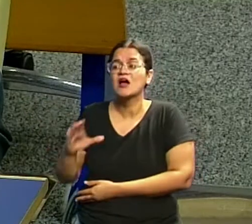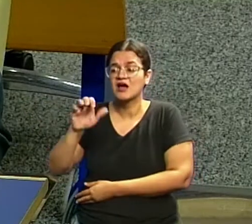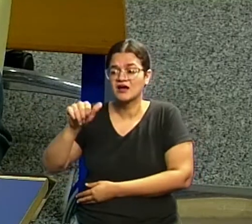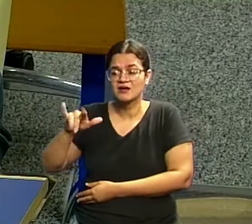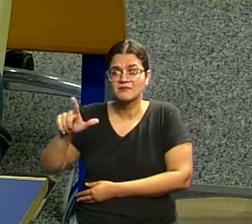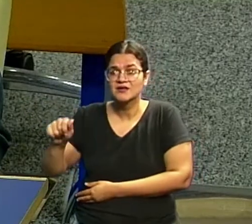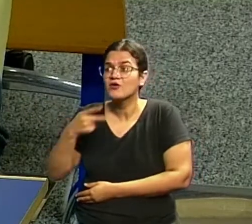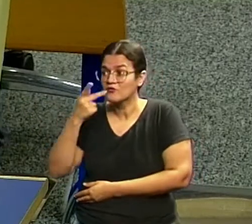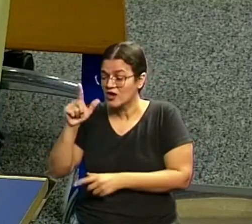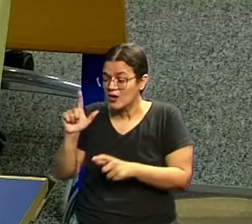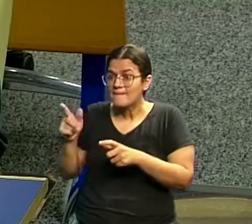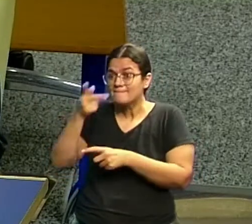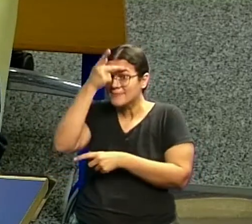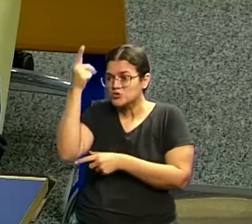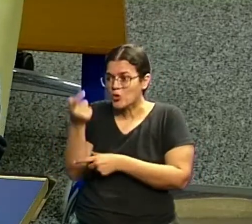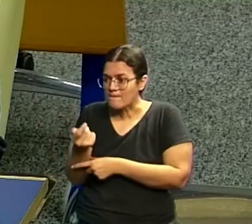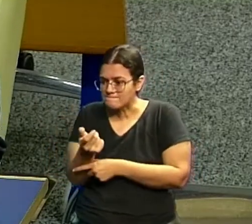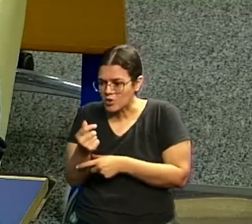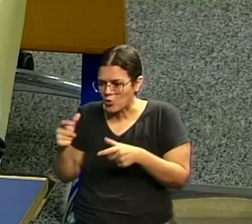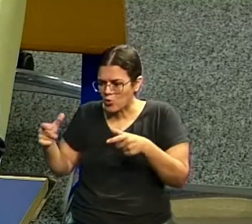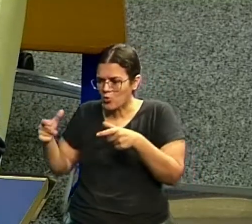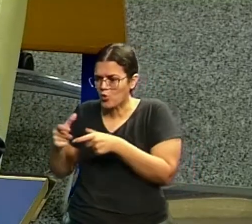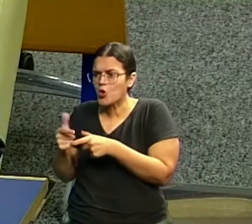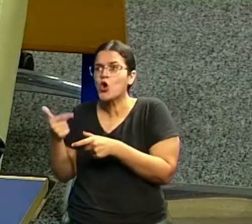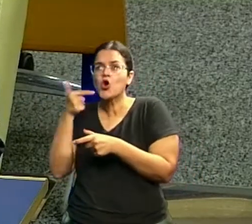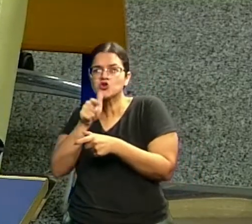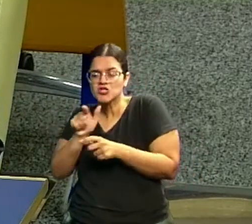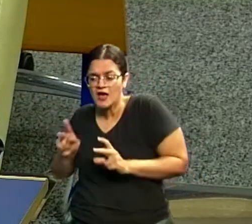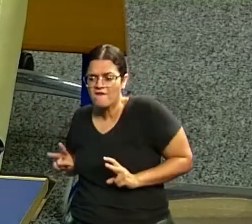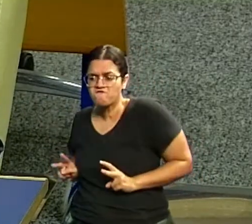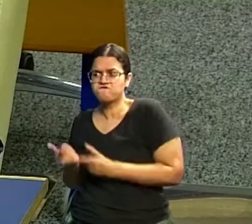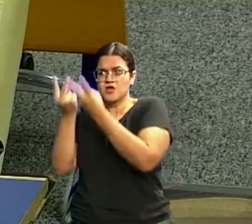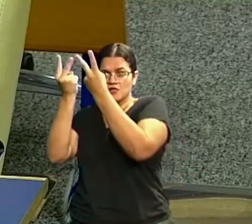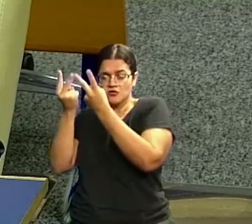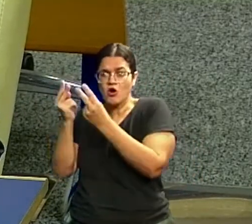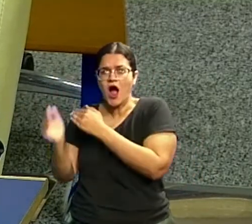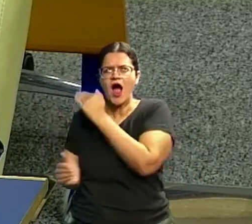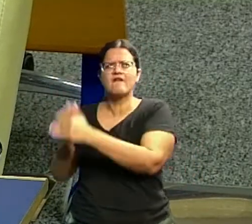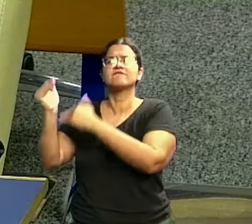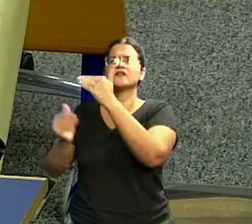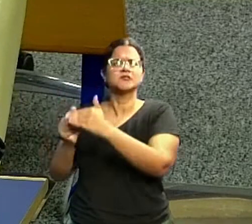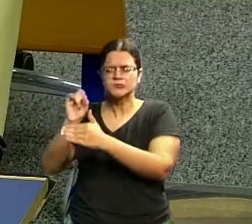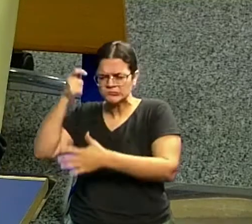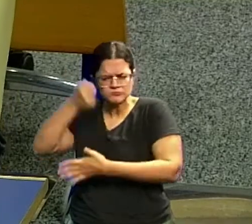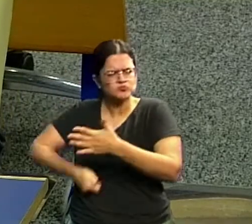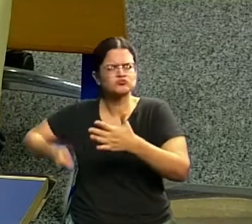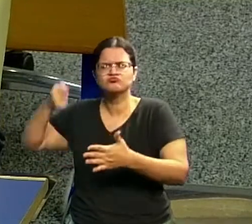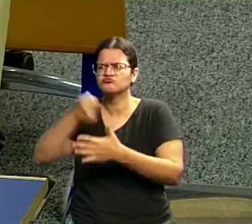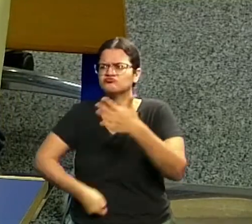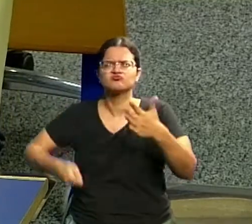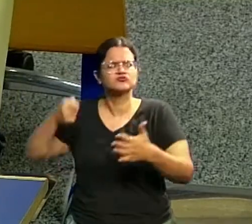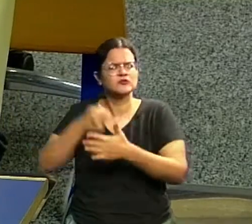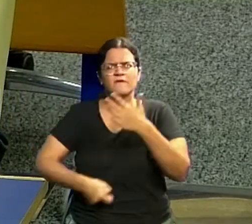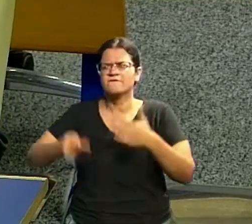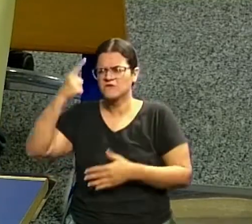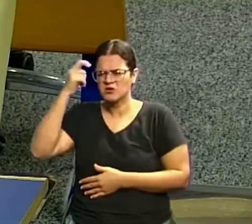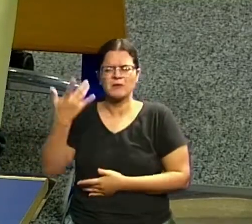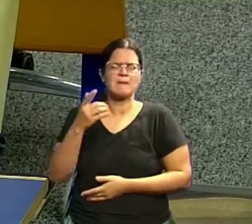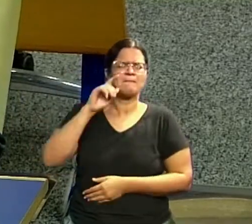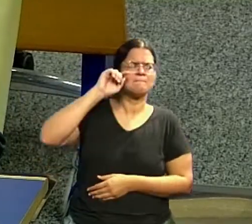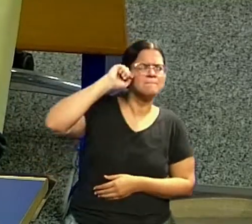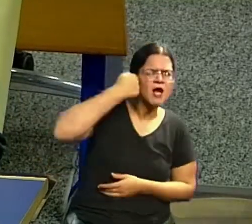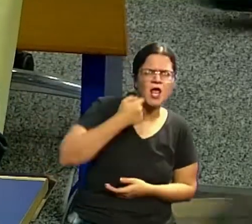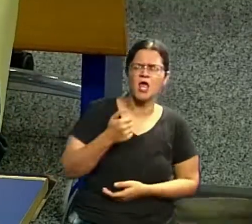as minorias só conseguiram vitórias, conquistas e avanços a custo de atos de violência. Os negros,